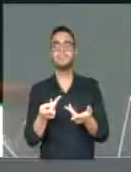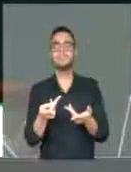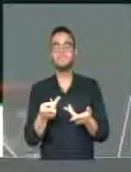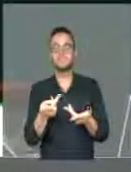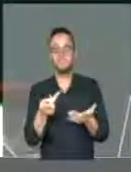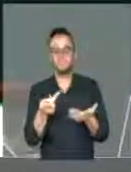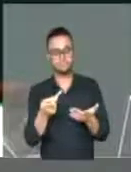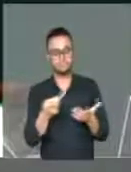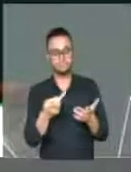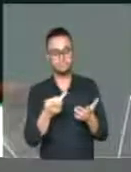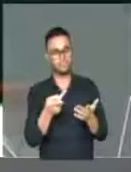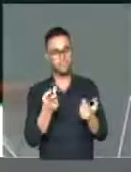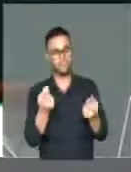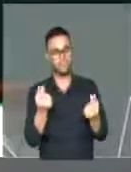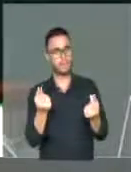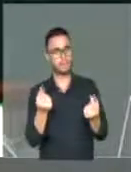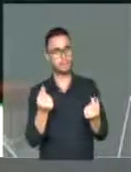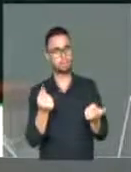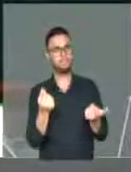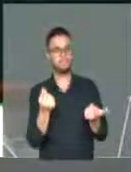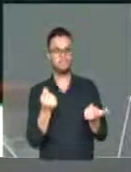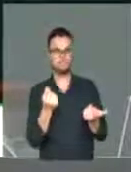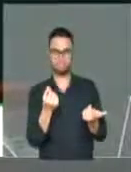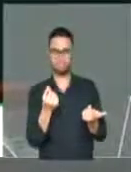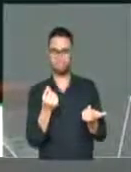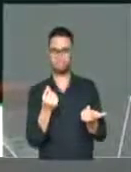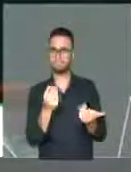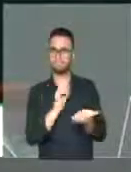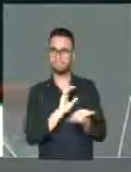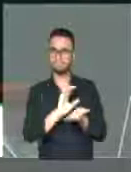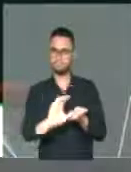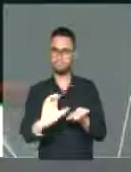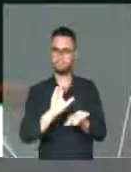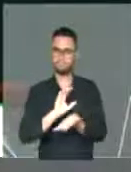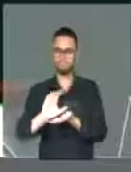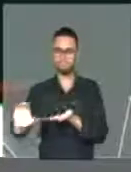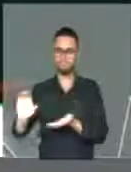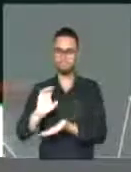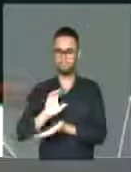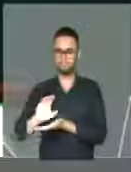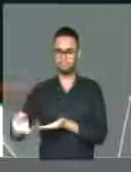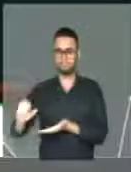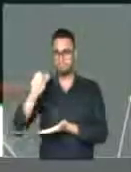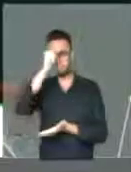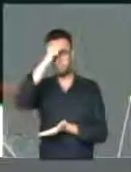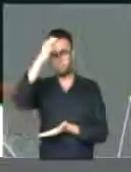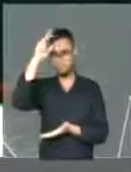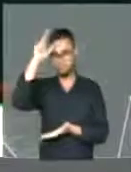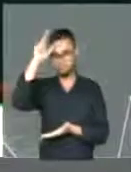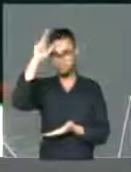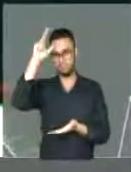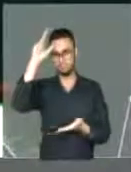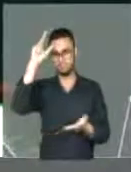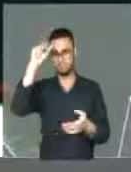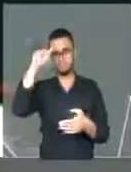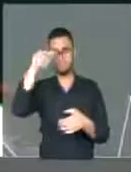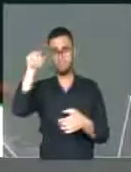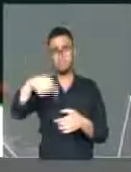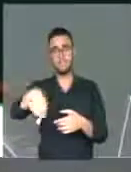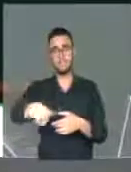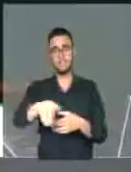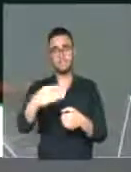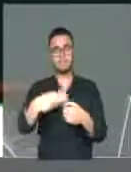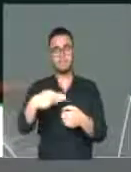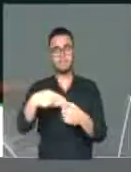as emendas parlamentares que estão sendo repassadas para os prefeitos, para os municípios